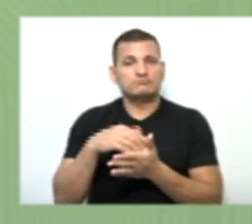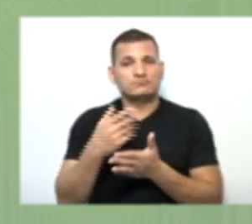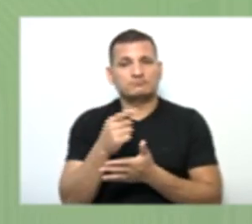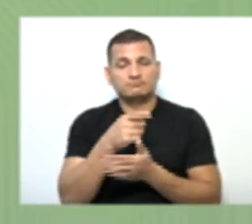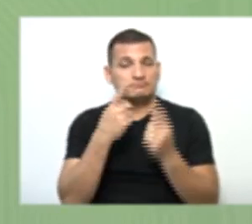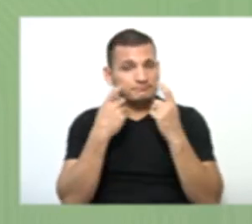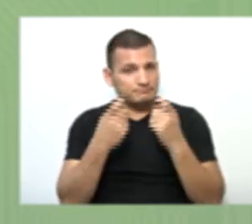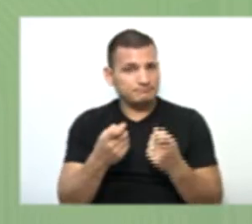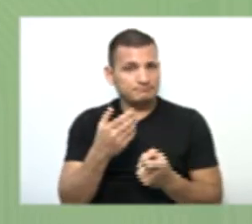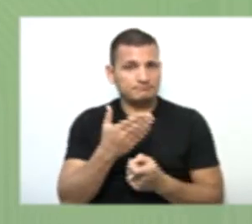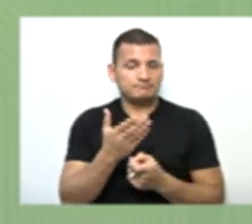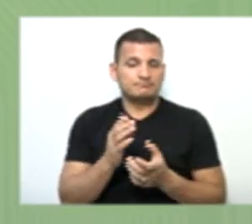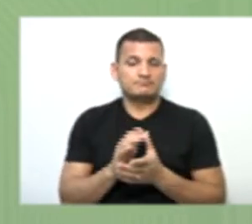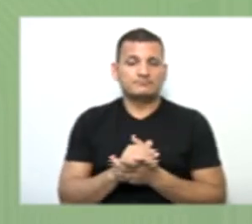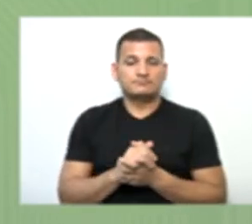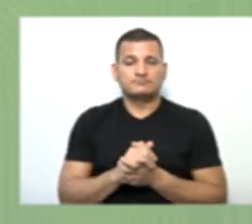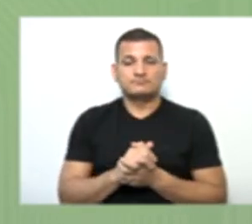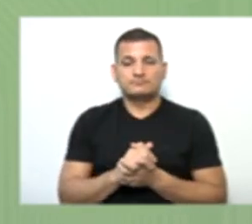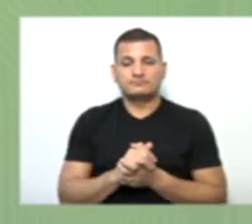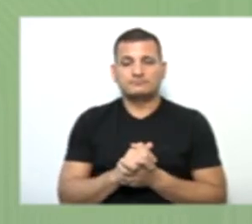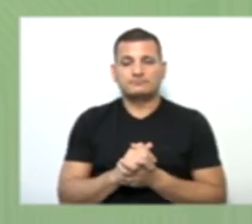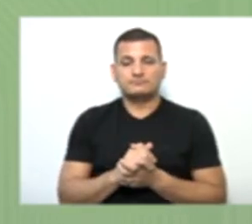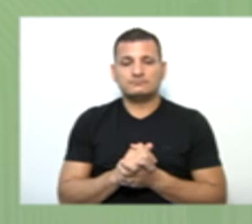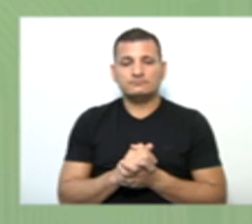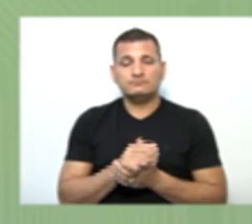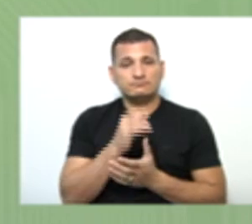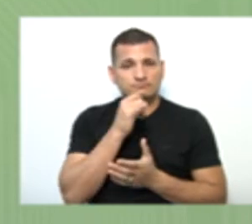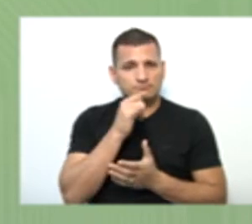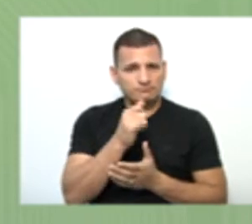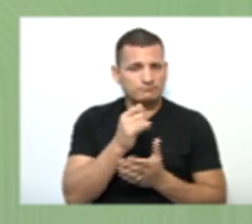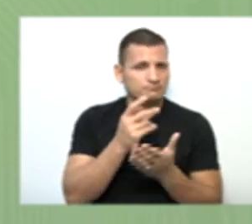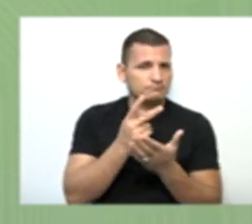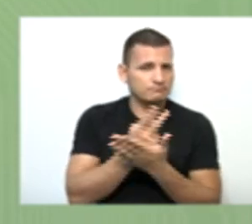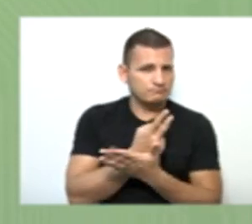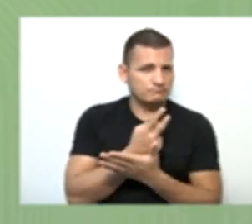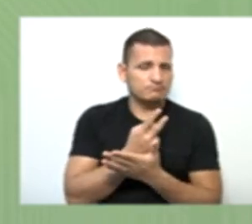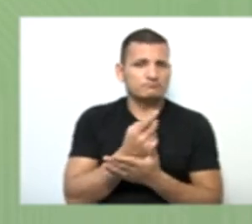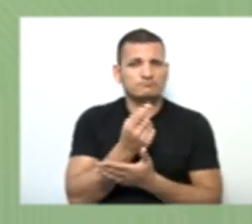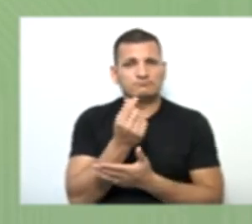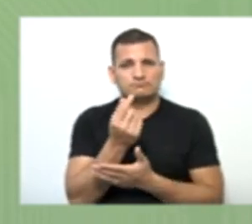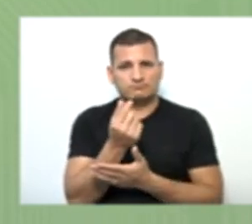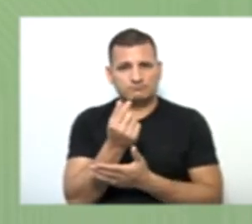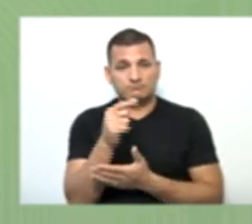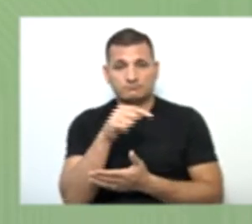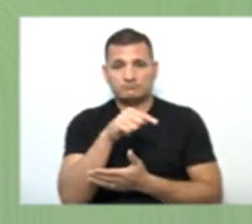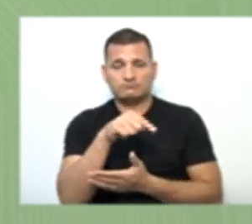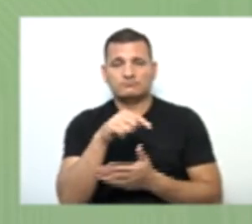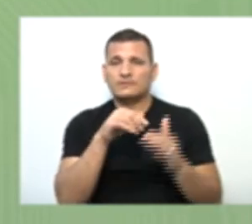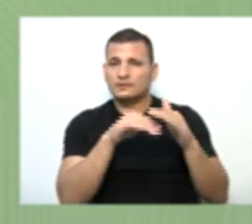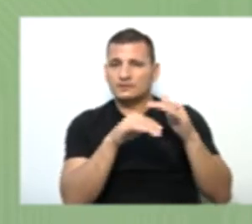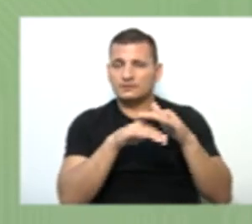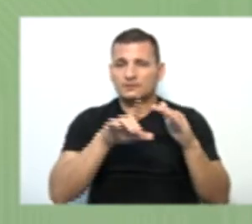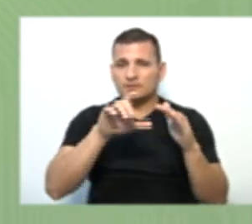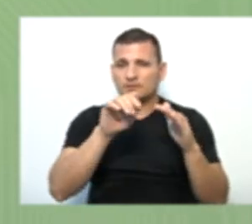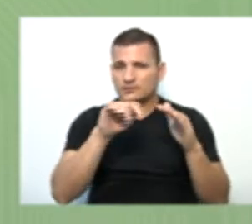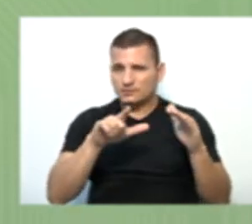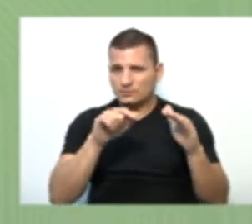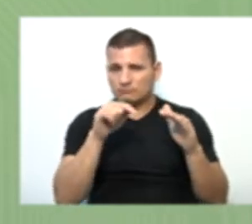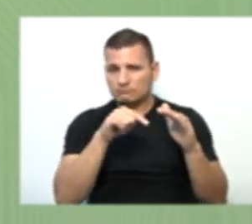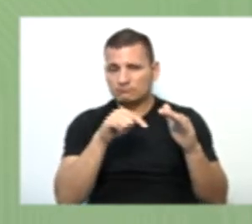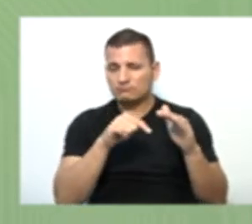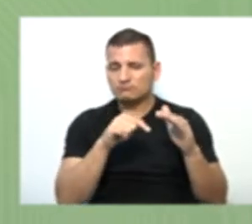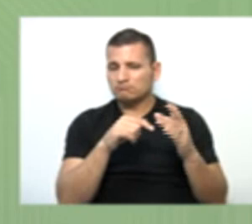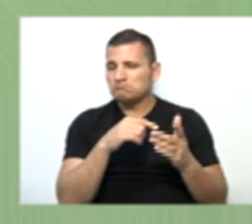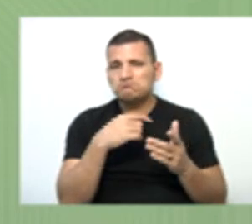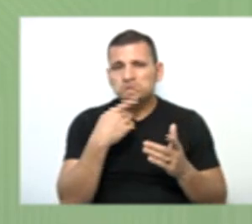aqui. Então, se ocorrer perda, o valor que tem lá na conta reserva legal não for